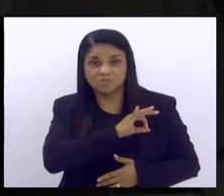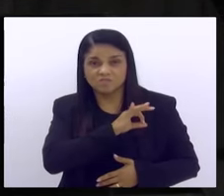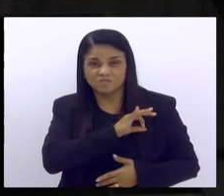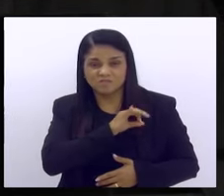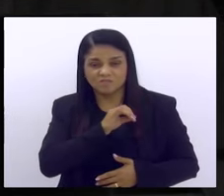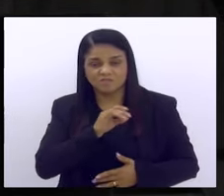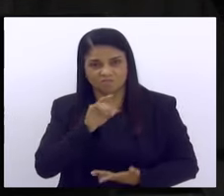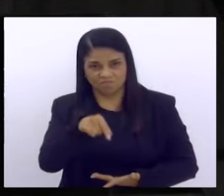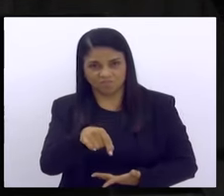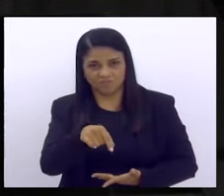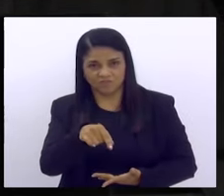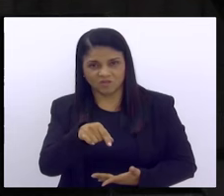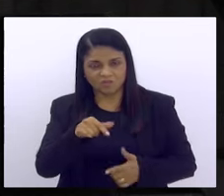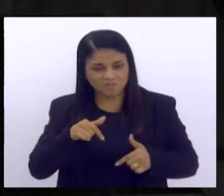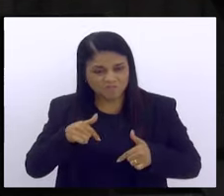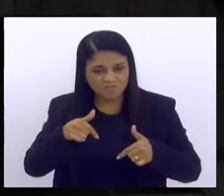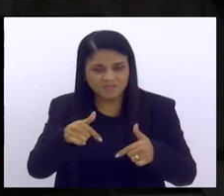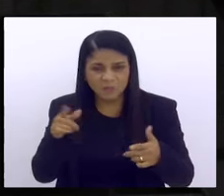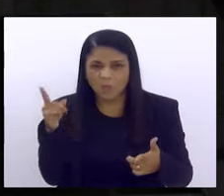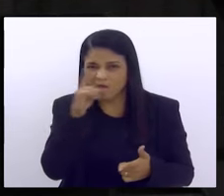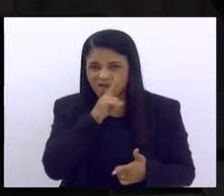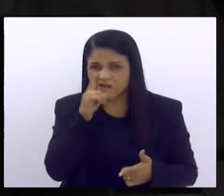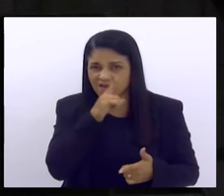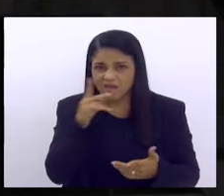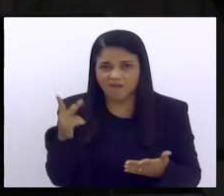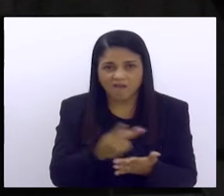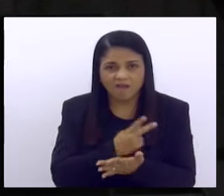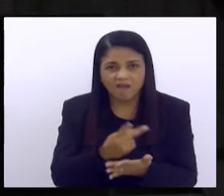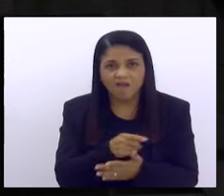ilegal. É para isso que eles estão ali.